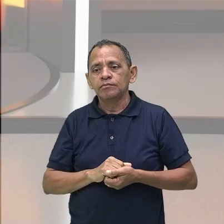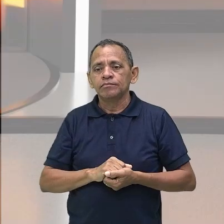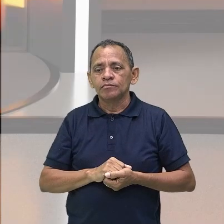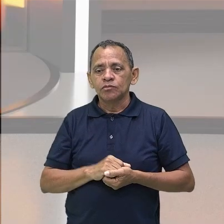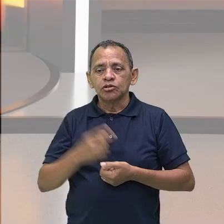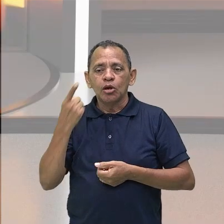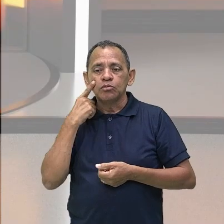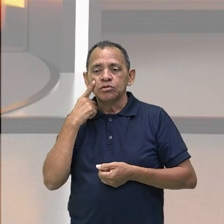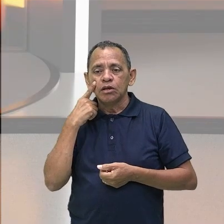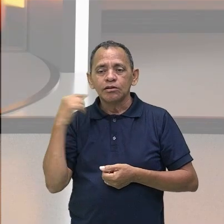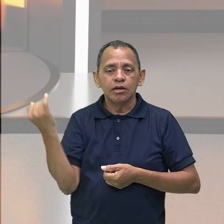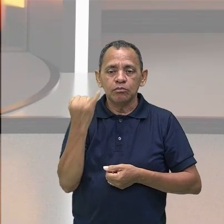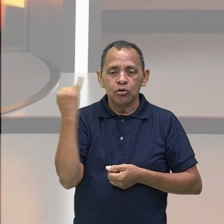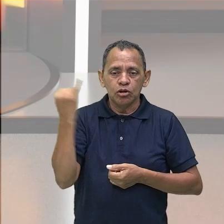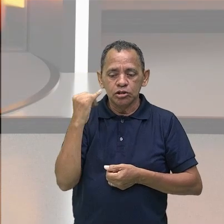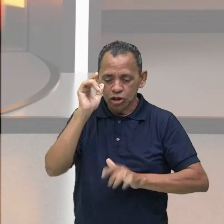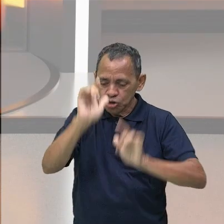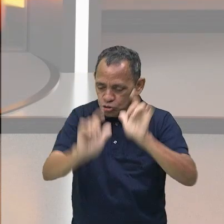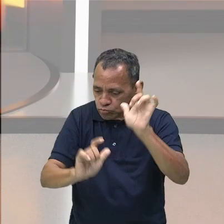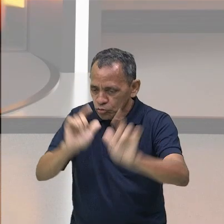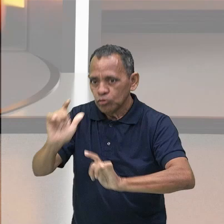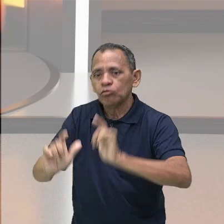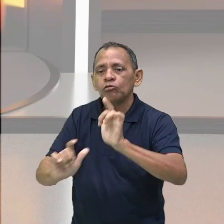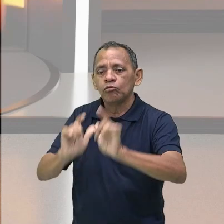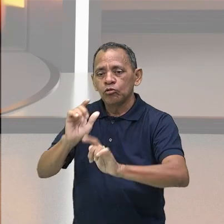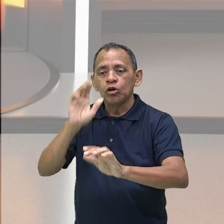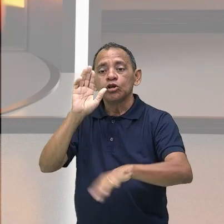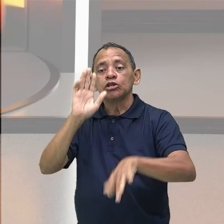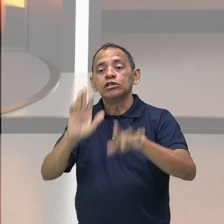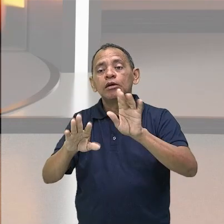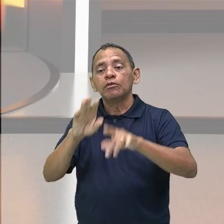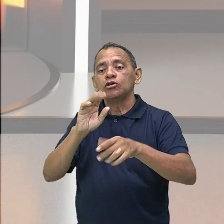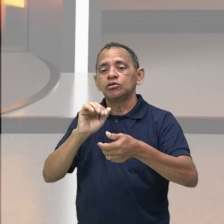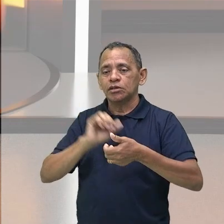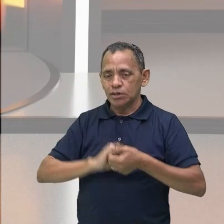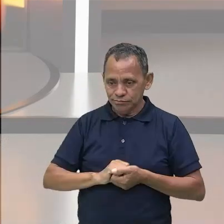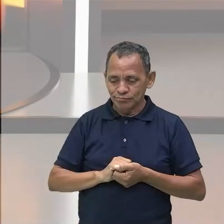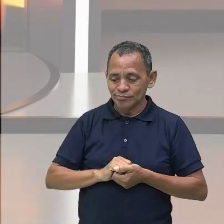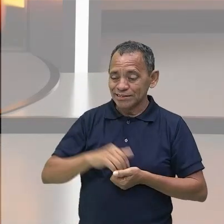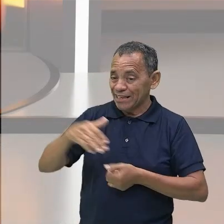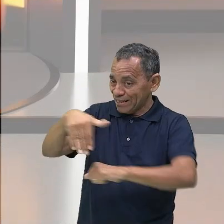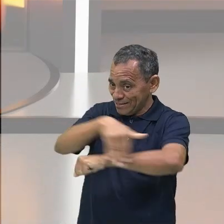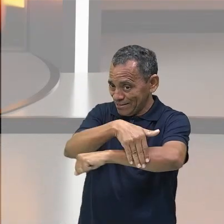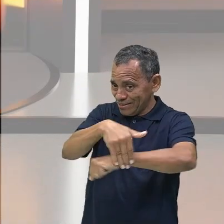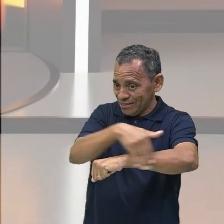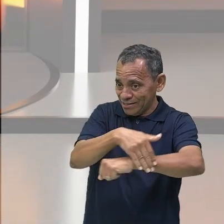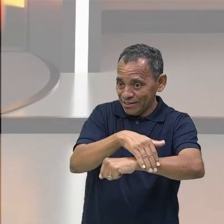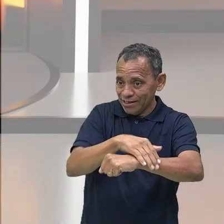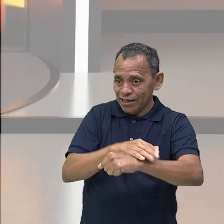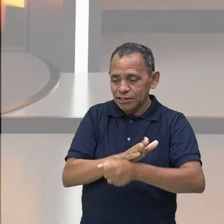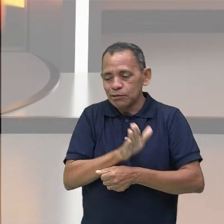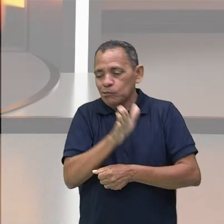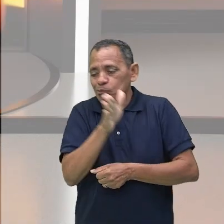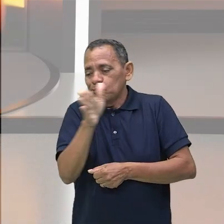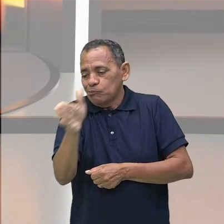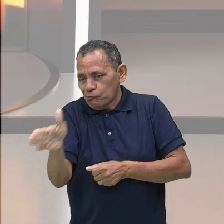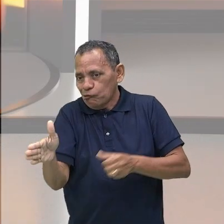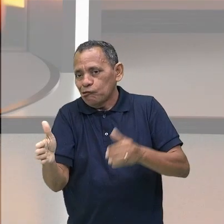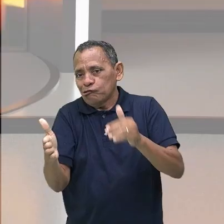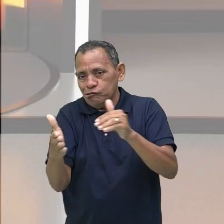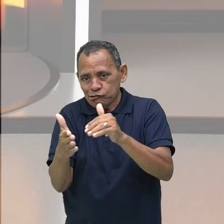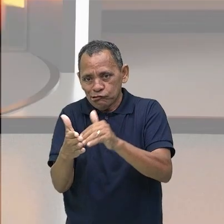comunidade, para a população que acaba dependendo, né, daquela estrada, né, daquele desenvolvimento que